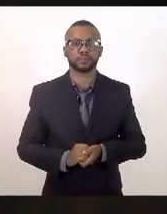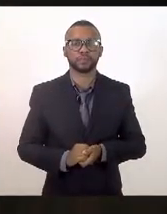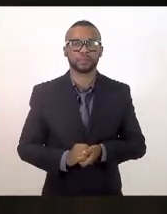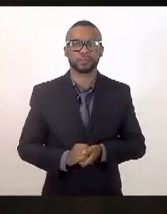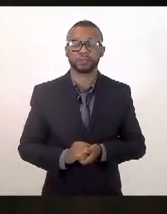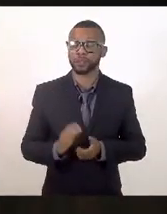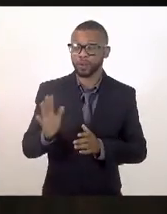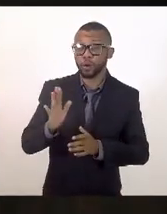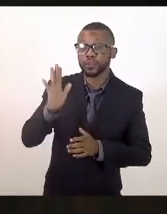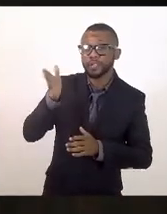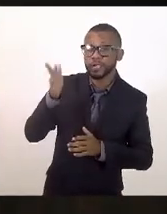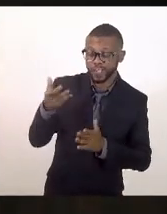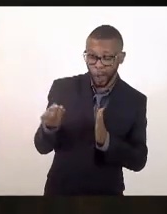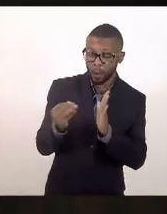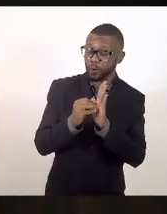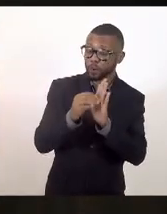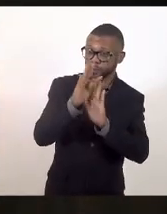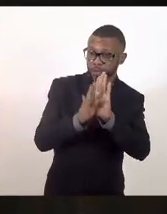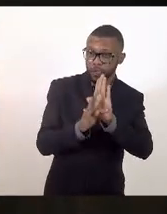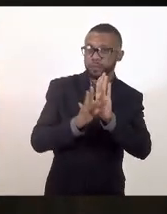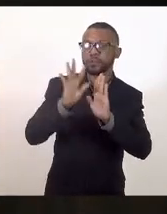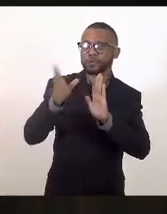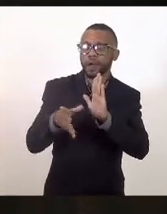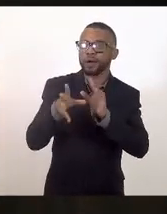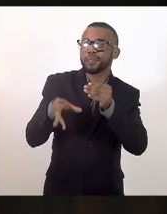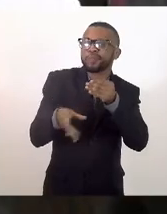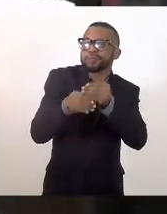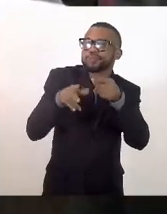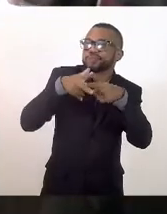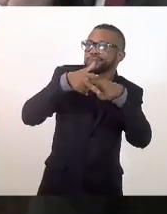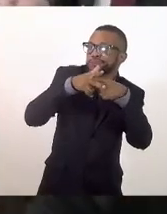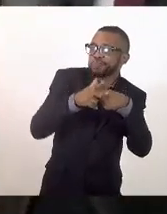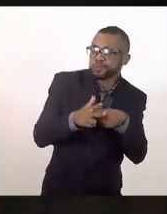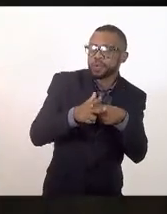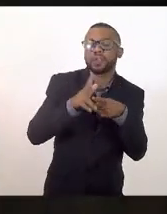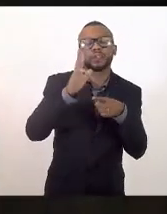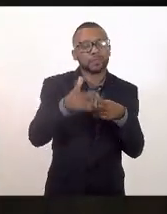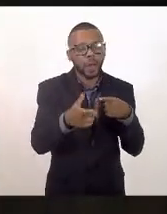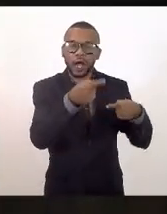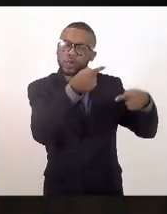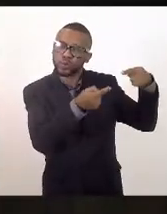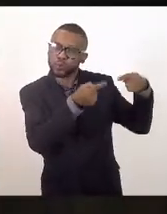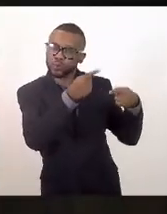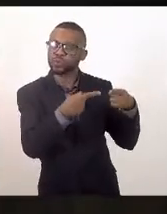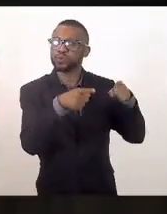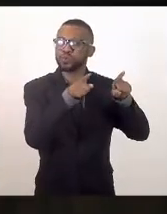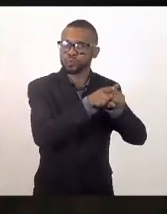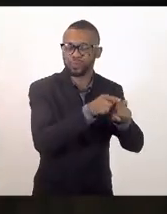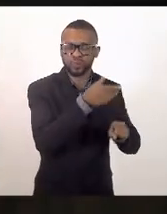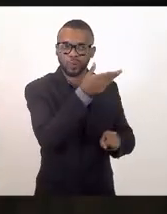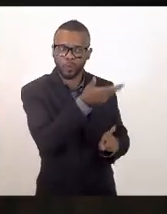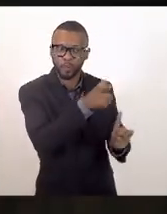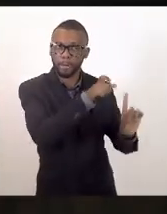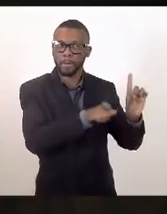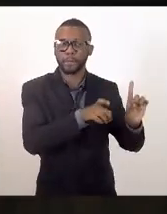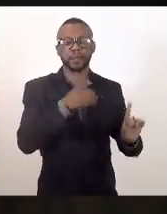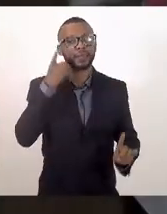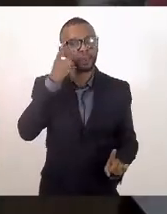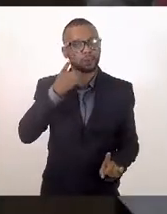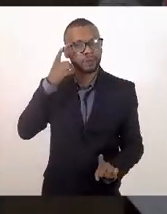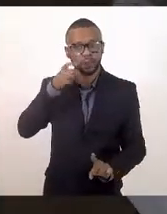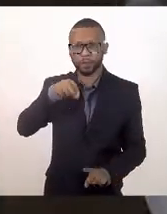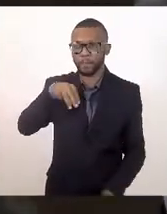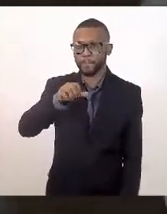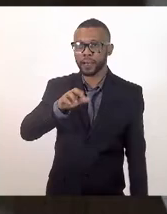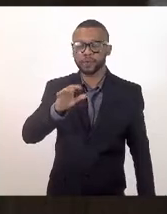corrigimos. Já tirou? Já sentei com o deputado Márcio Pacheco e a gente... O parágrafo primeiro, e modificamos o parágrafo... Mas é a